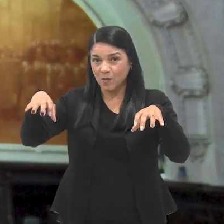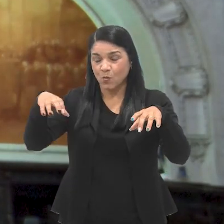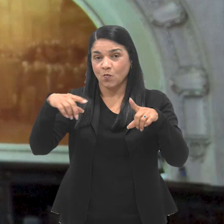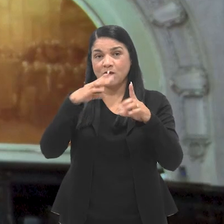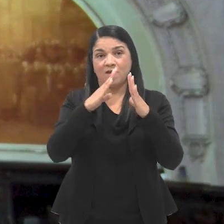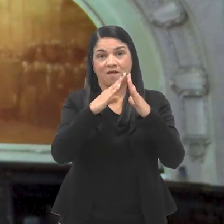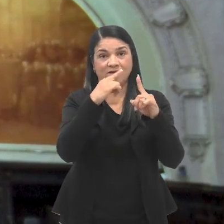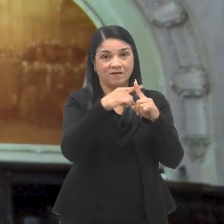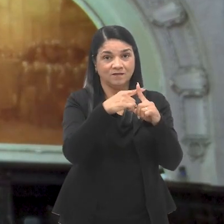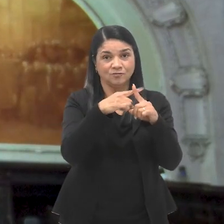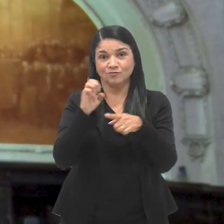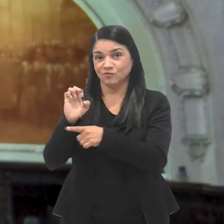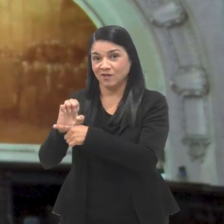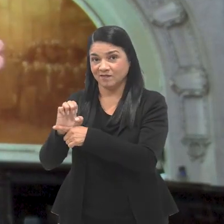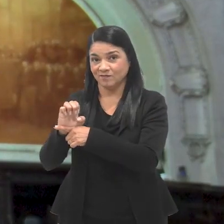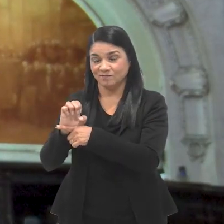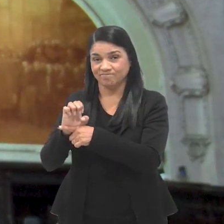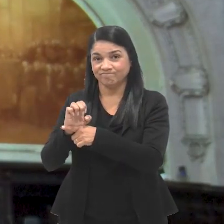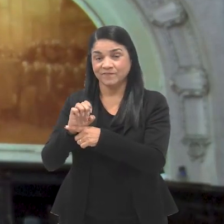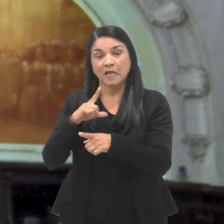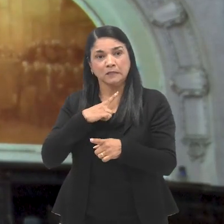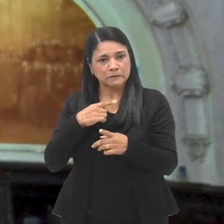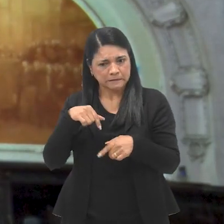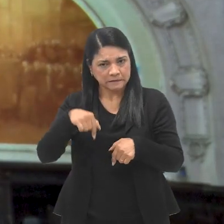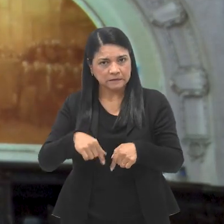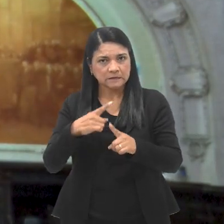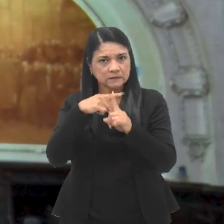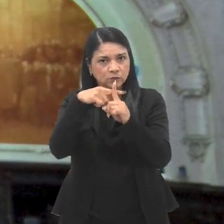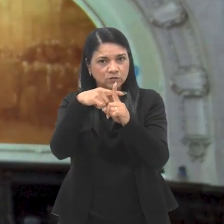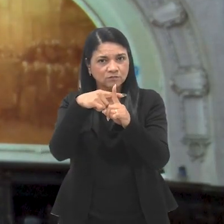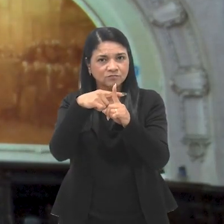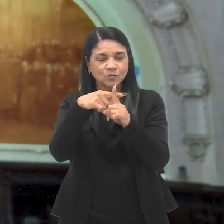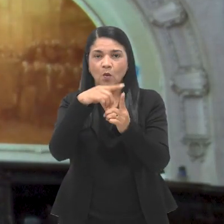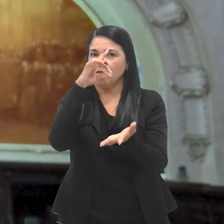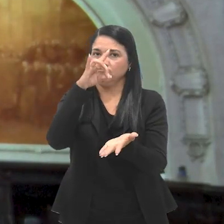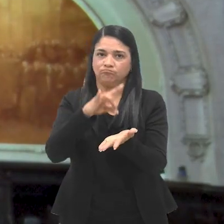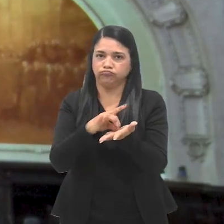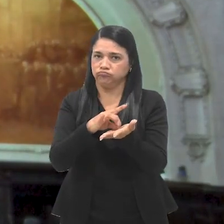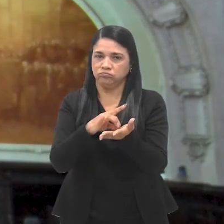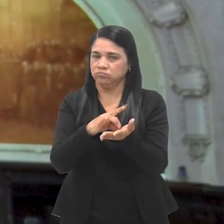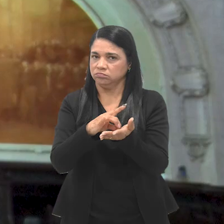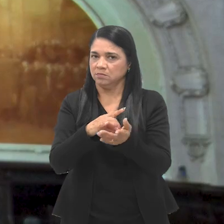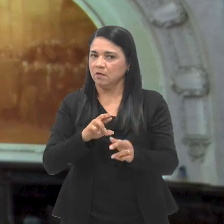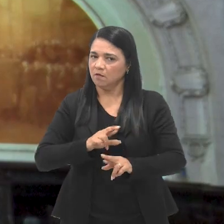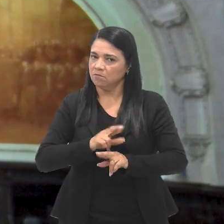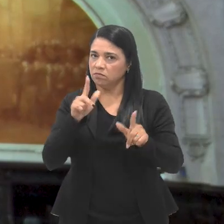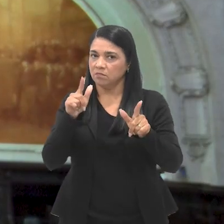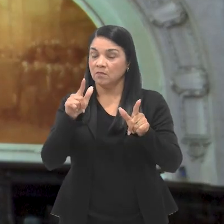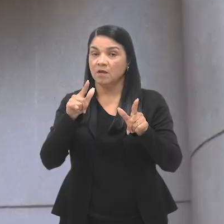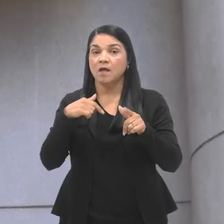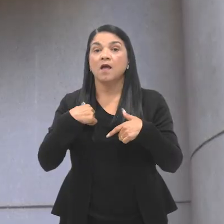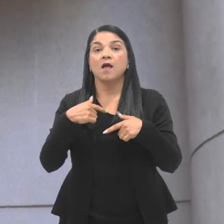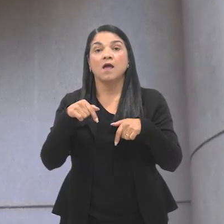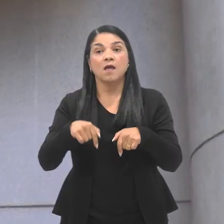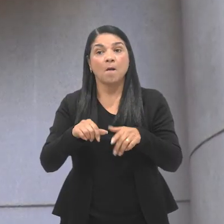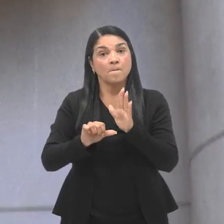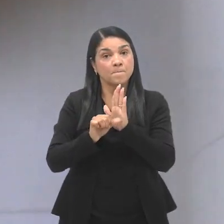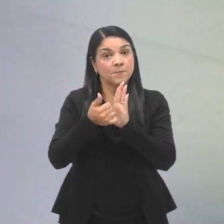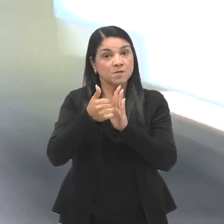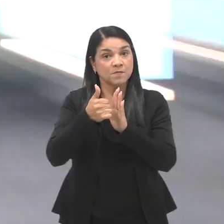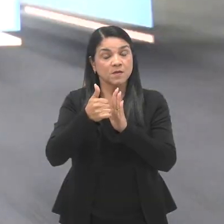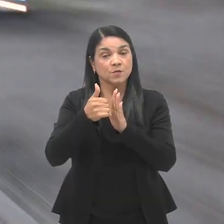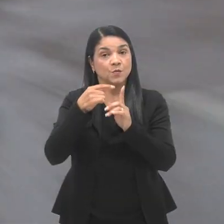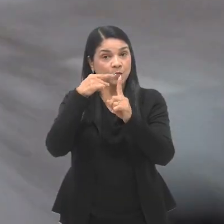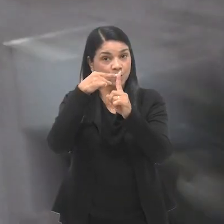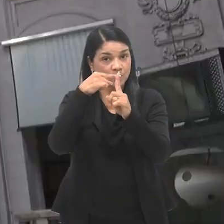da República separou oficialmente a Igreja e o Estado. E nós temos essa cruz. Porém, ela não é original do prédio. Ainda que ela não seja